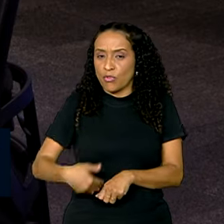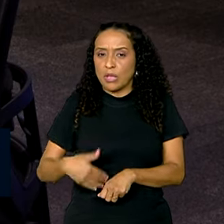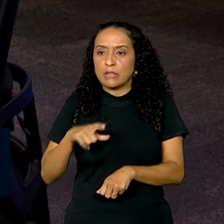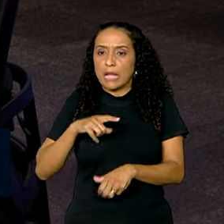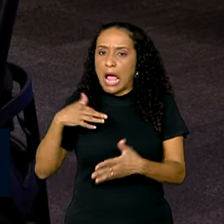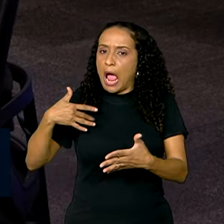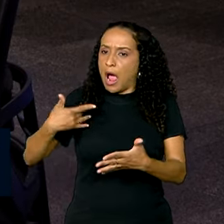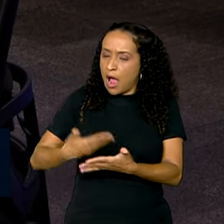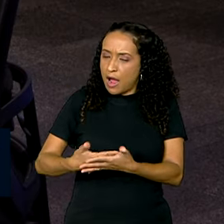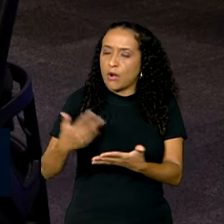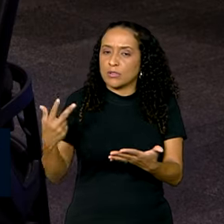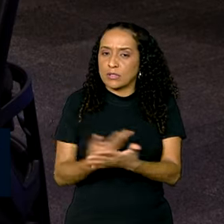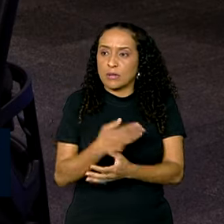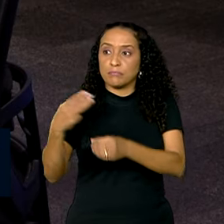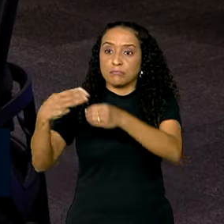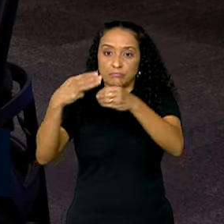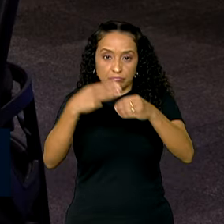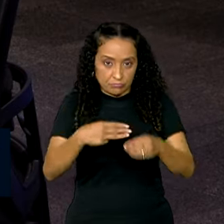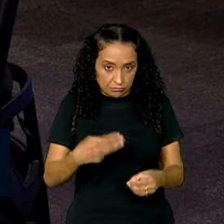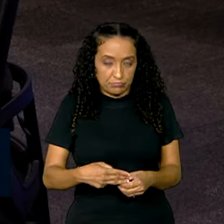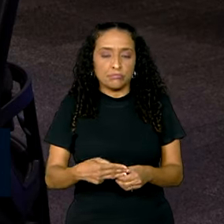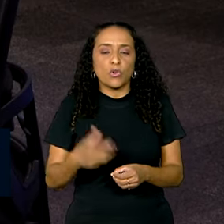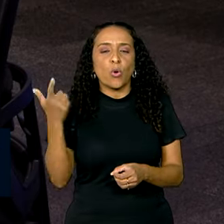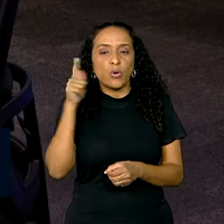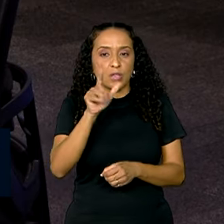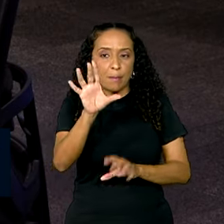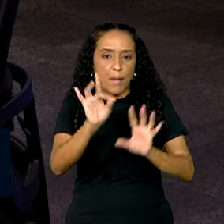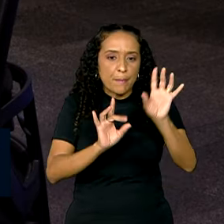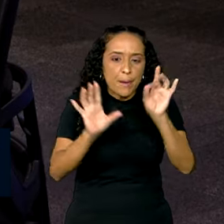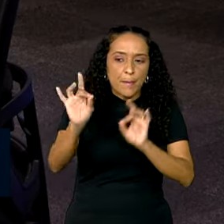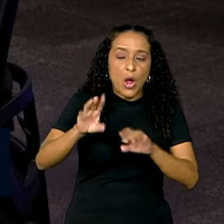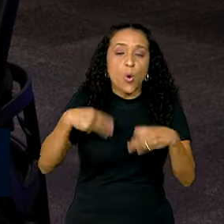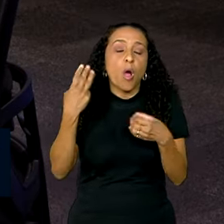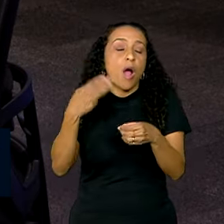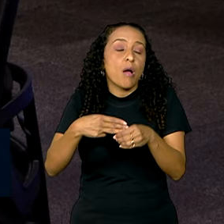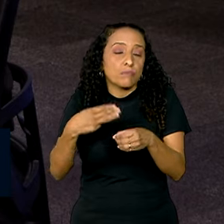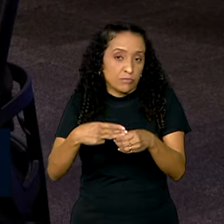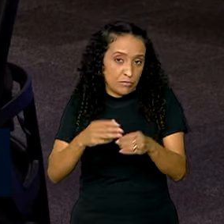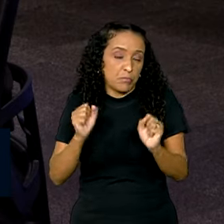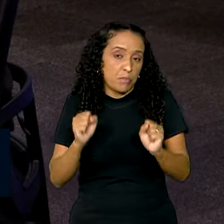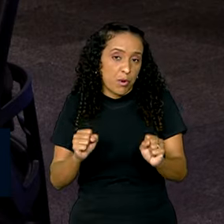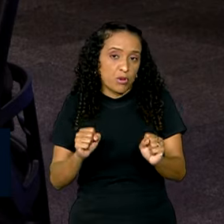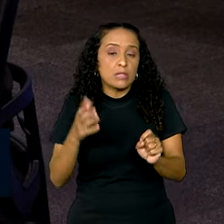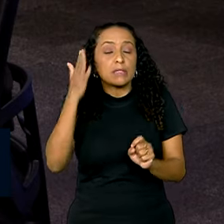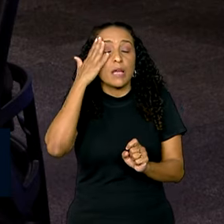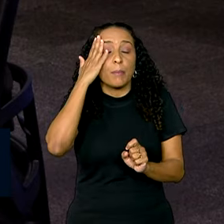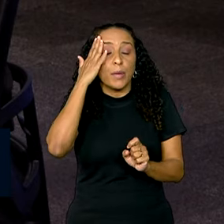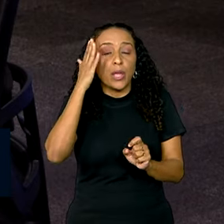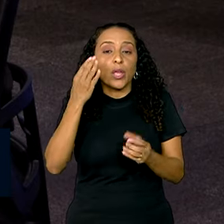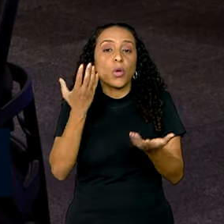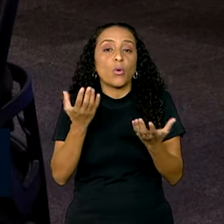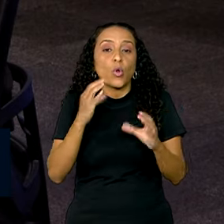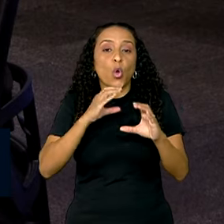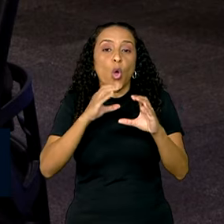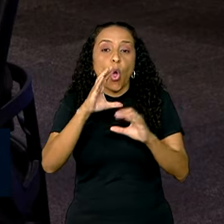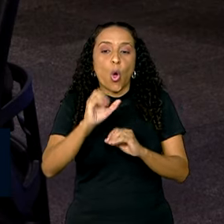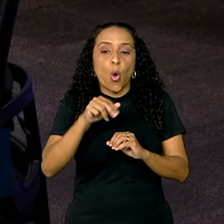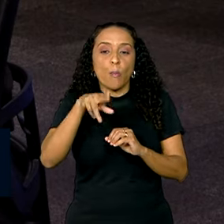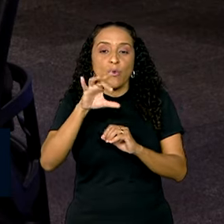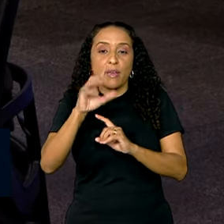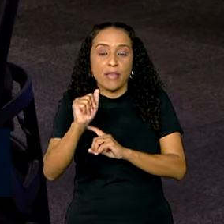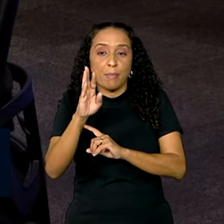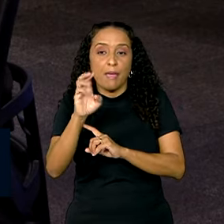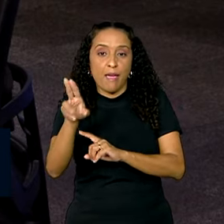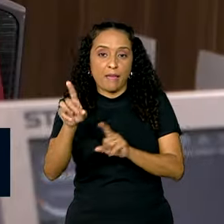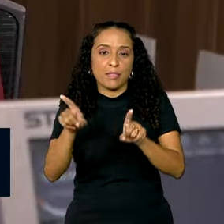estão sendo feitas pelos municípios você consegue selecionar lá o seu município né presidente e saber então no comunica BR e também no